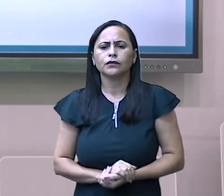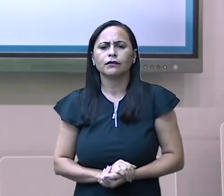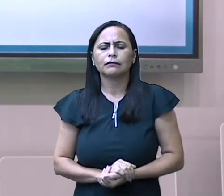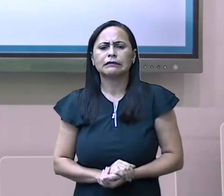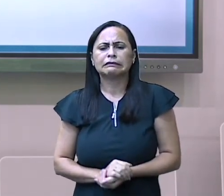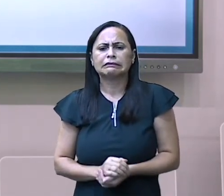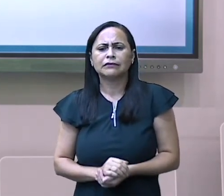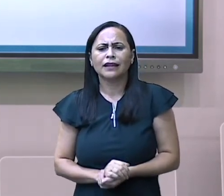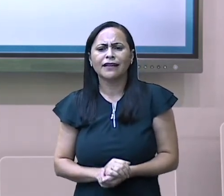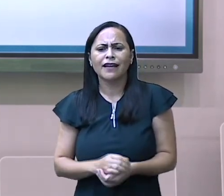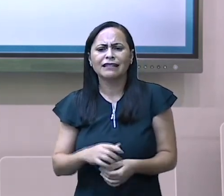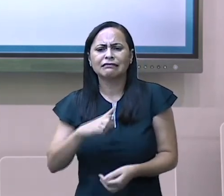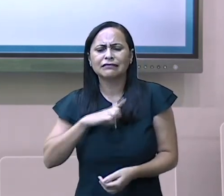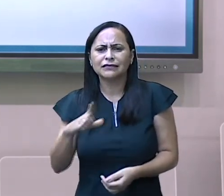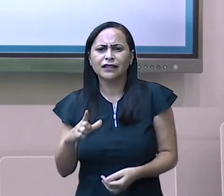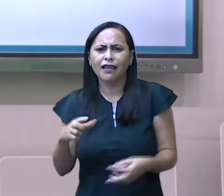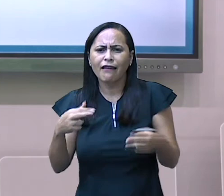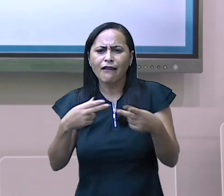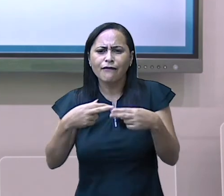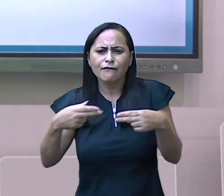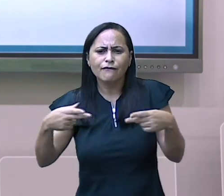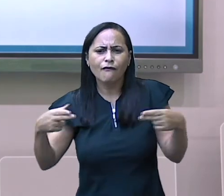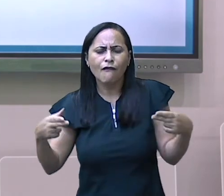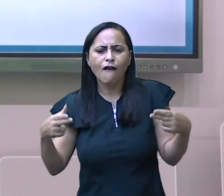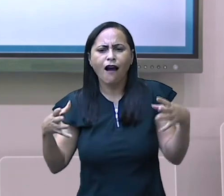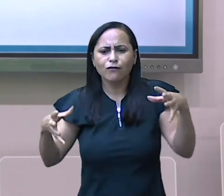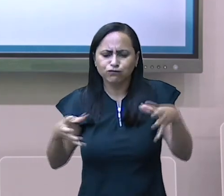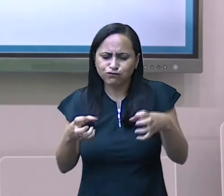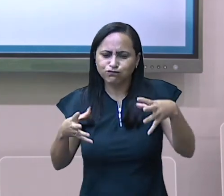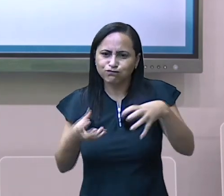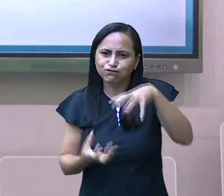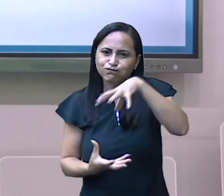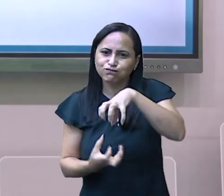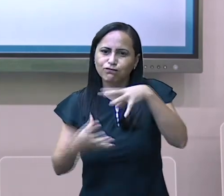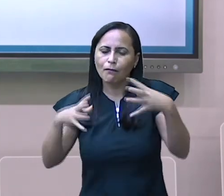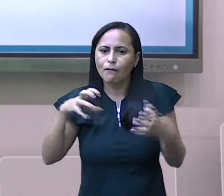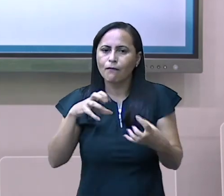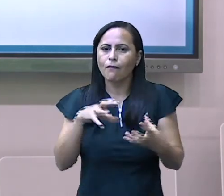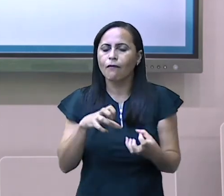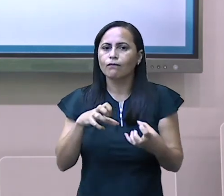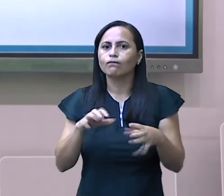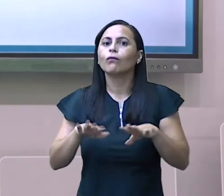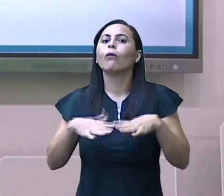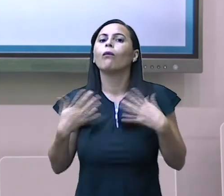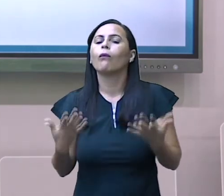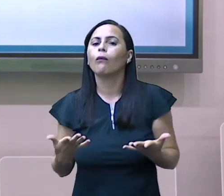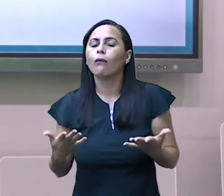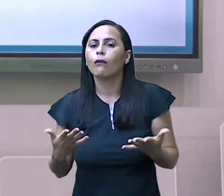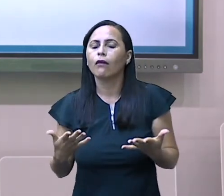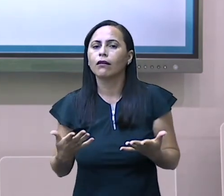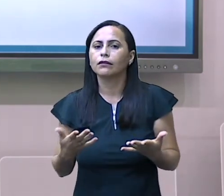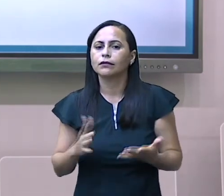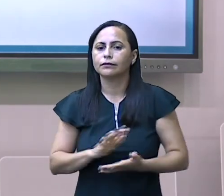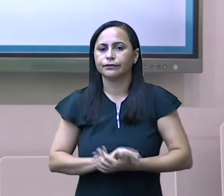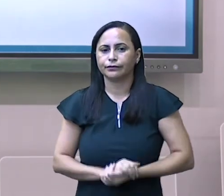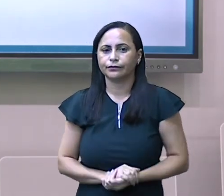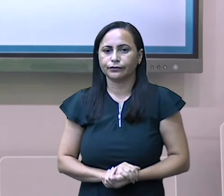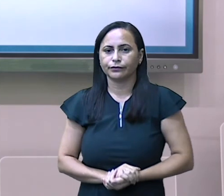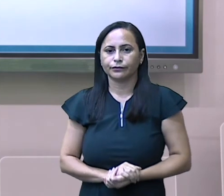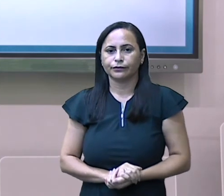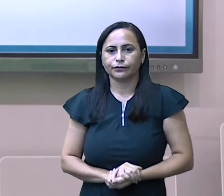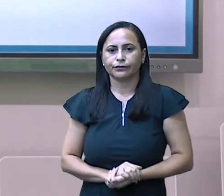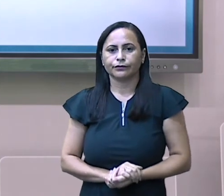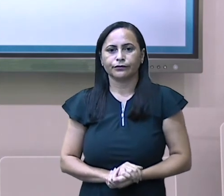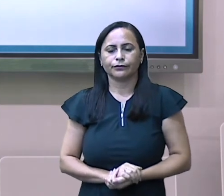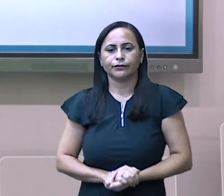Grande quantidade de argila. Qual o solo que nós encontramos essa propriedade? Grande quantidade de